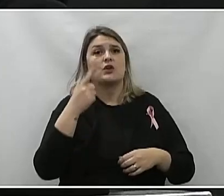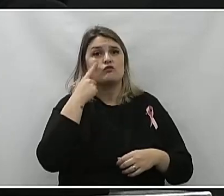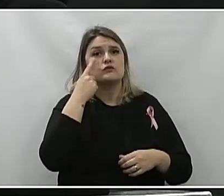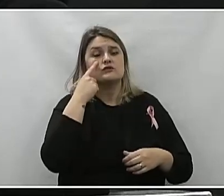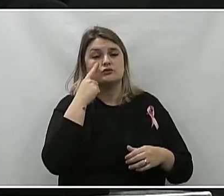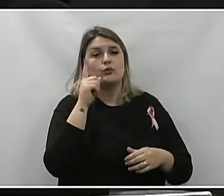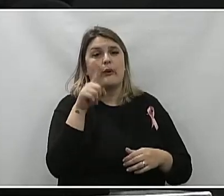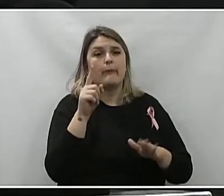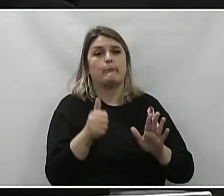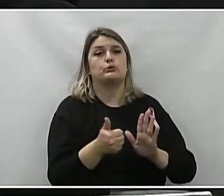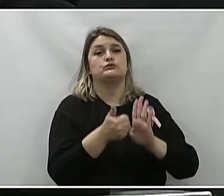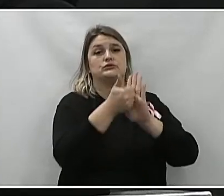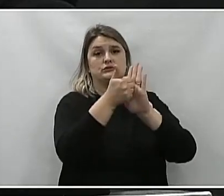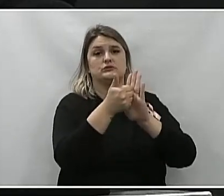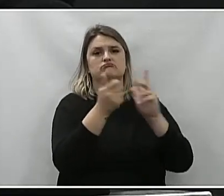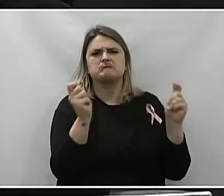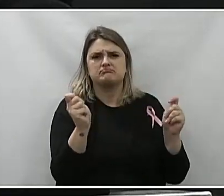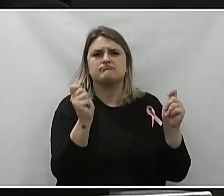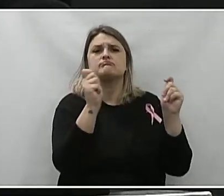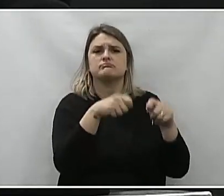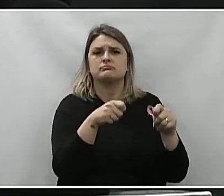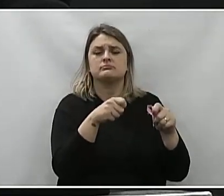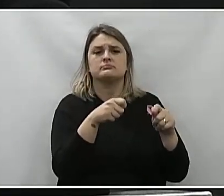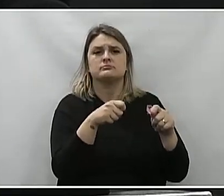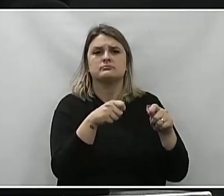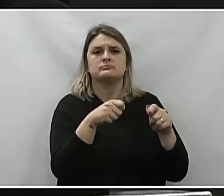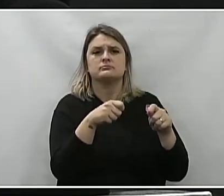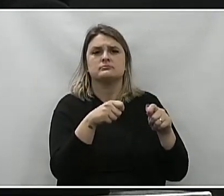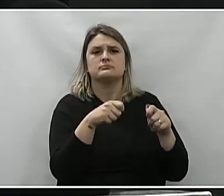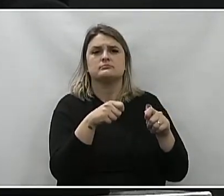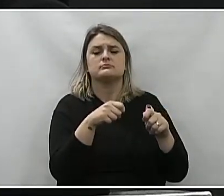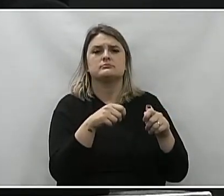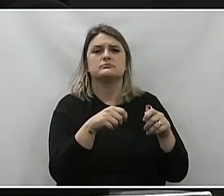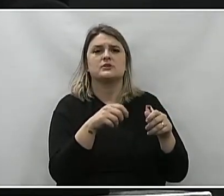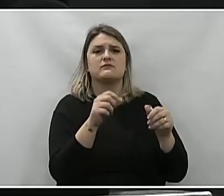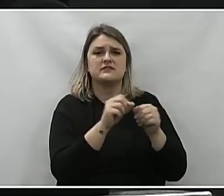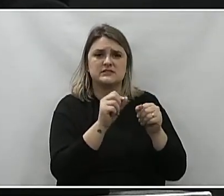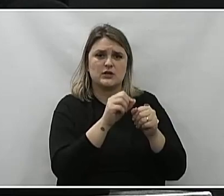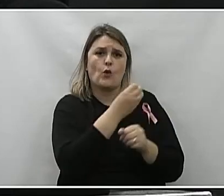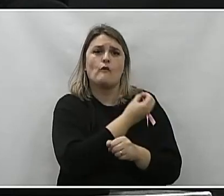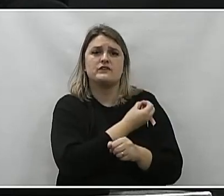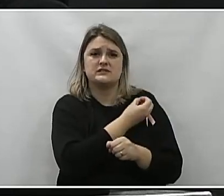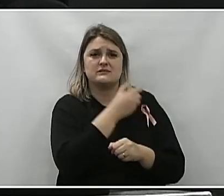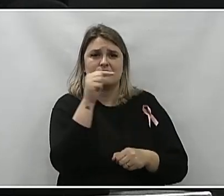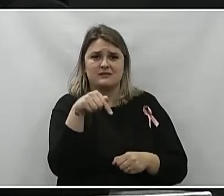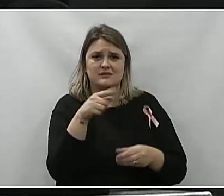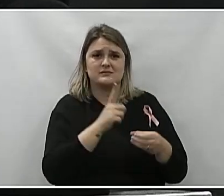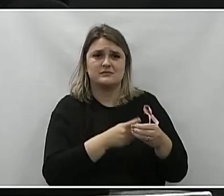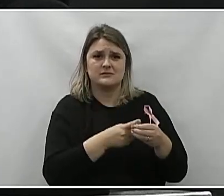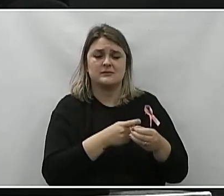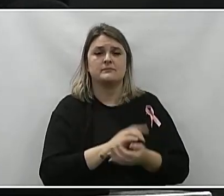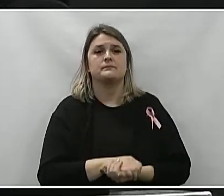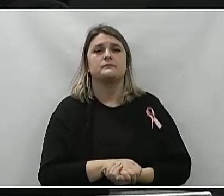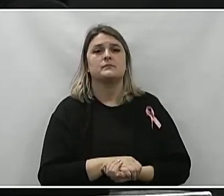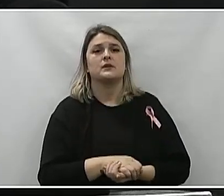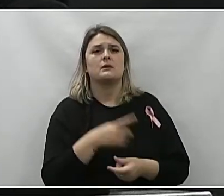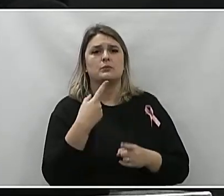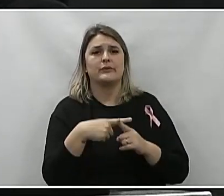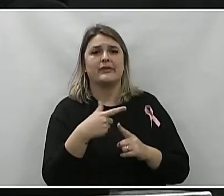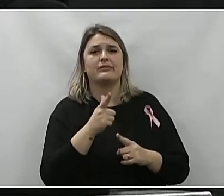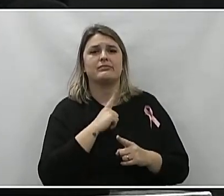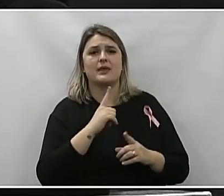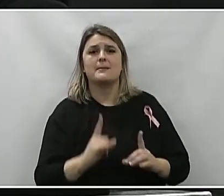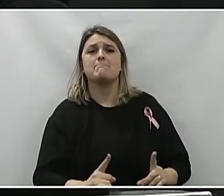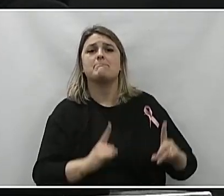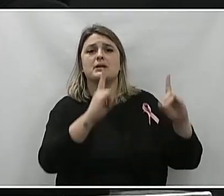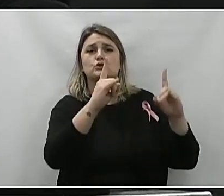positivo da possibilidade dessa de ser instituída essa oficina de arte prótese na cidade uma vez que vamos ter